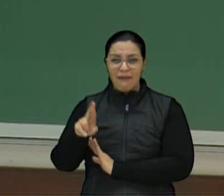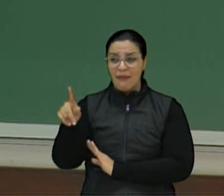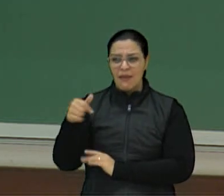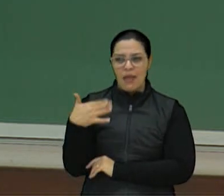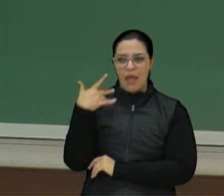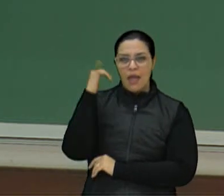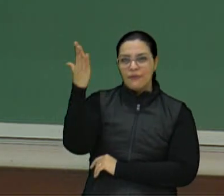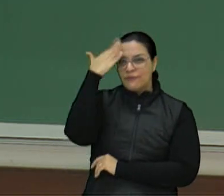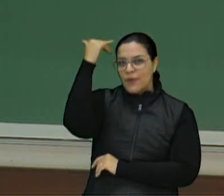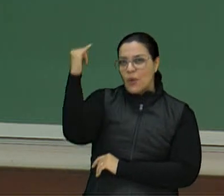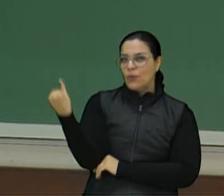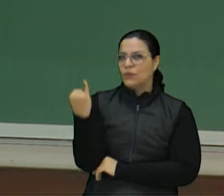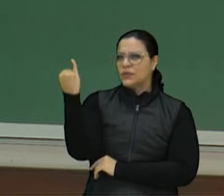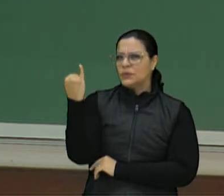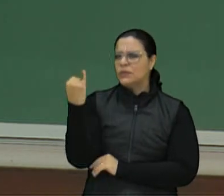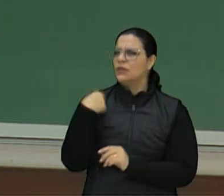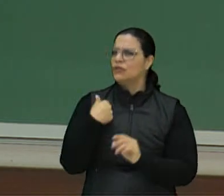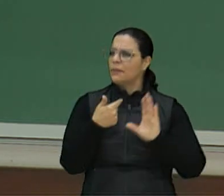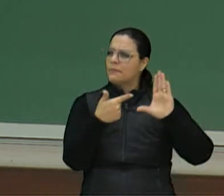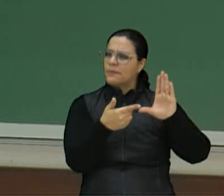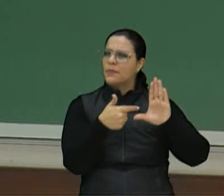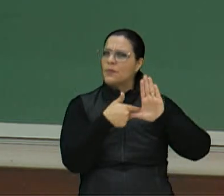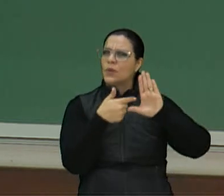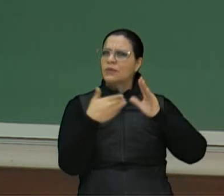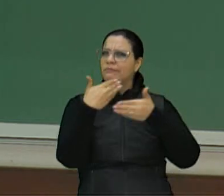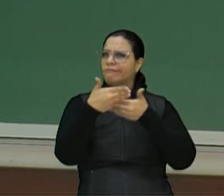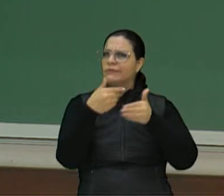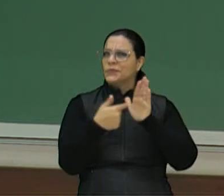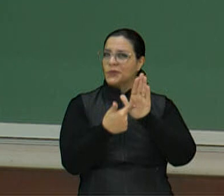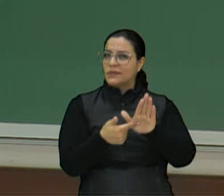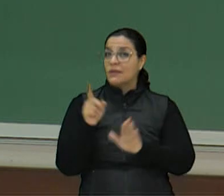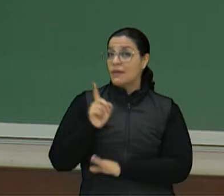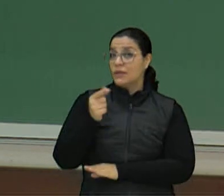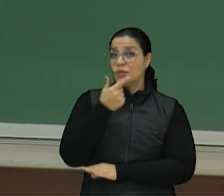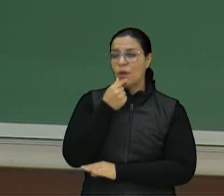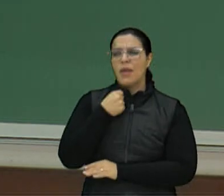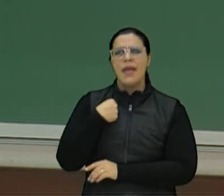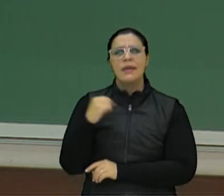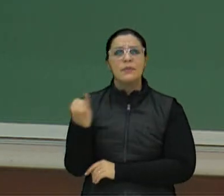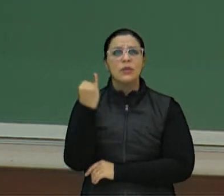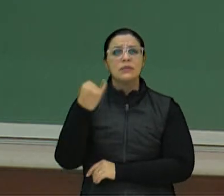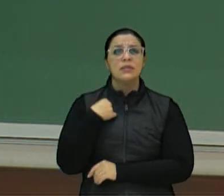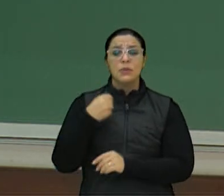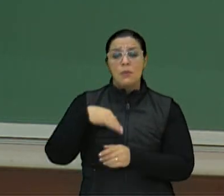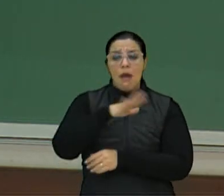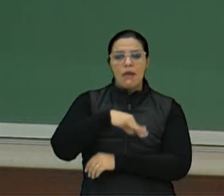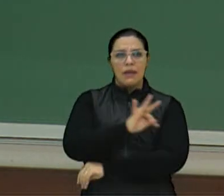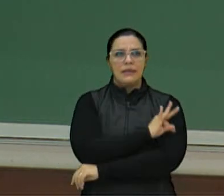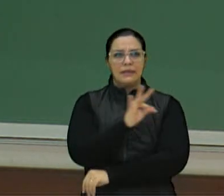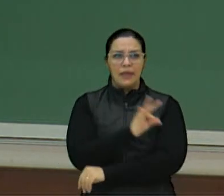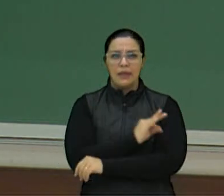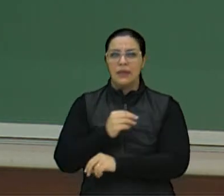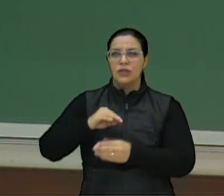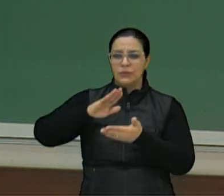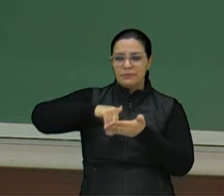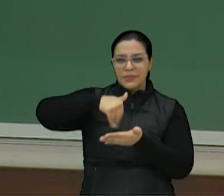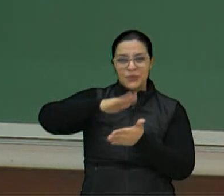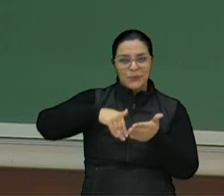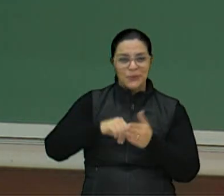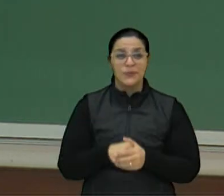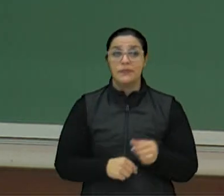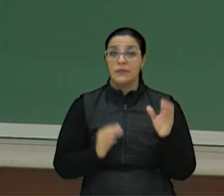pessoas importantes, entre elas Turner, para a pintura com a aquarela. Primeira